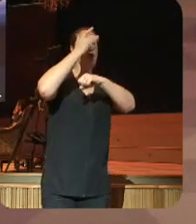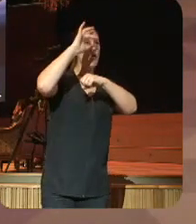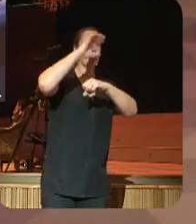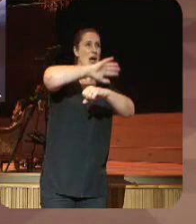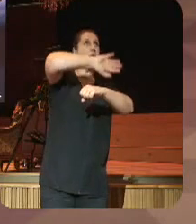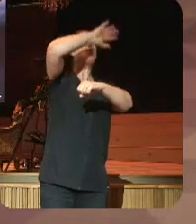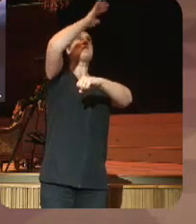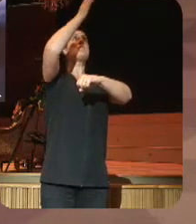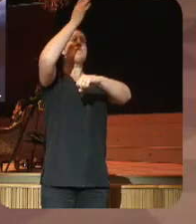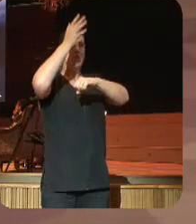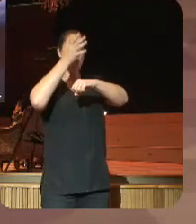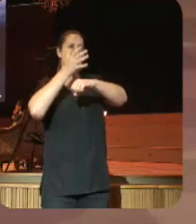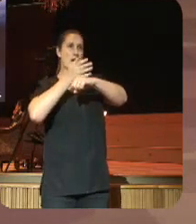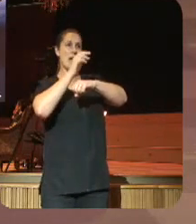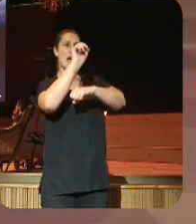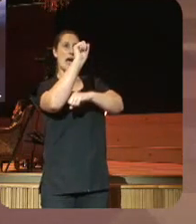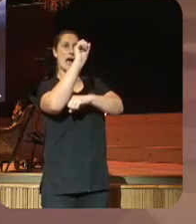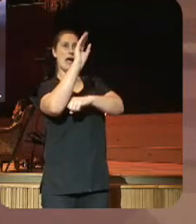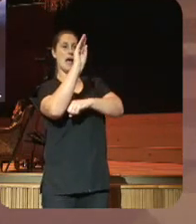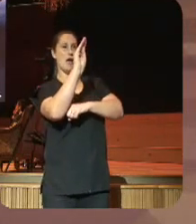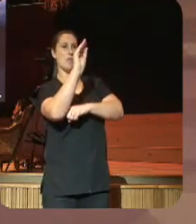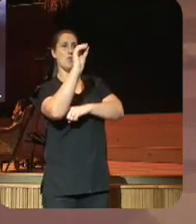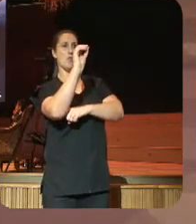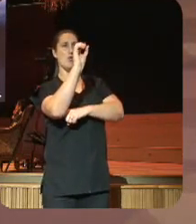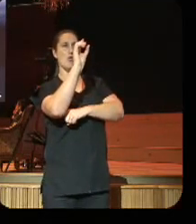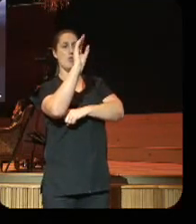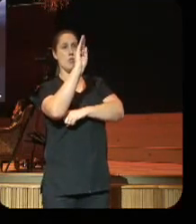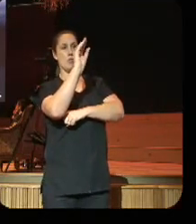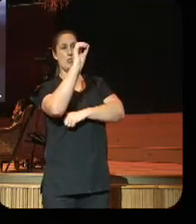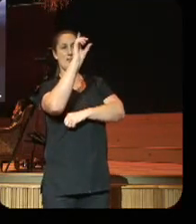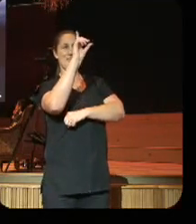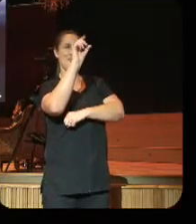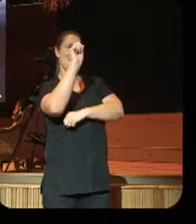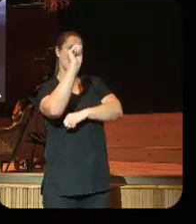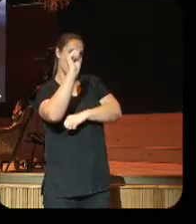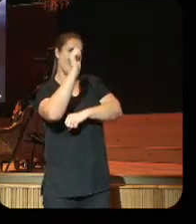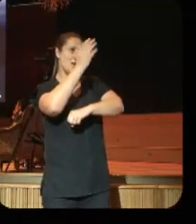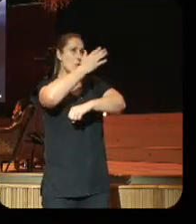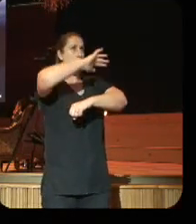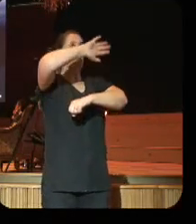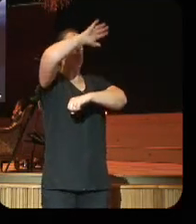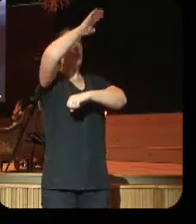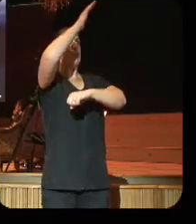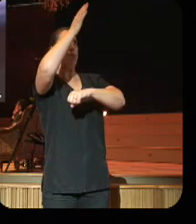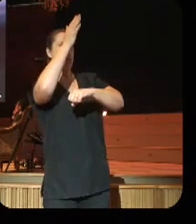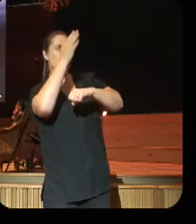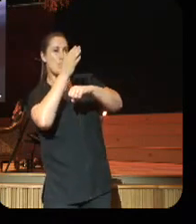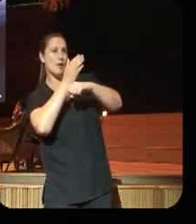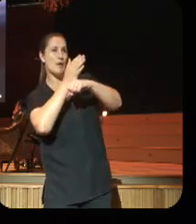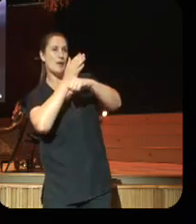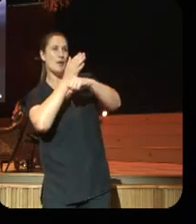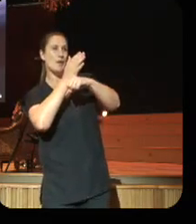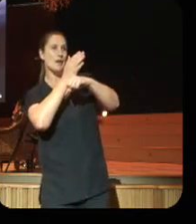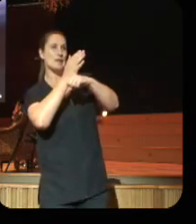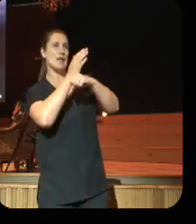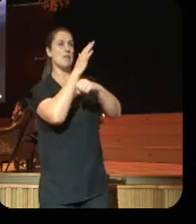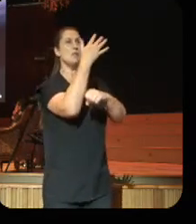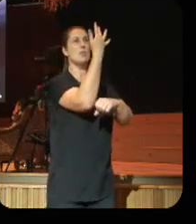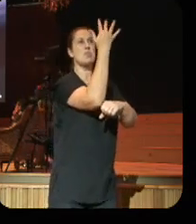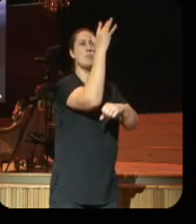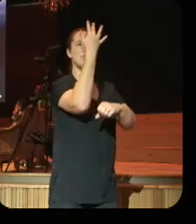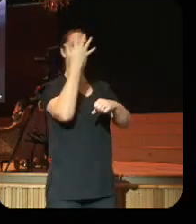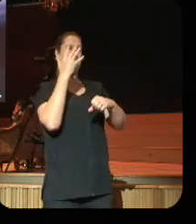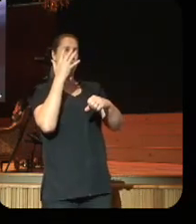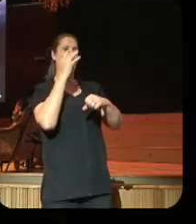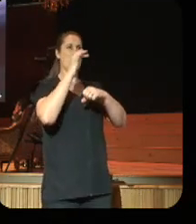Eu acho que ele queria dizer alguma coisa dourada, alguma coisa reluzente, sei lá o que ele viu, mas